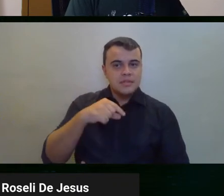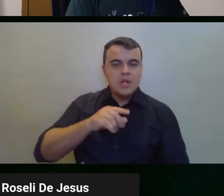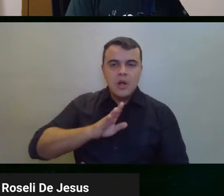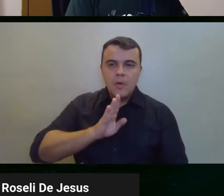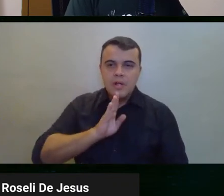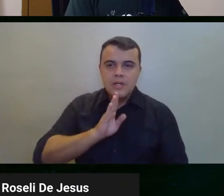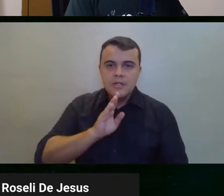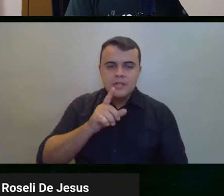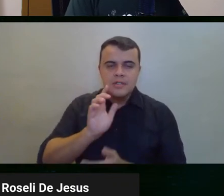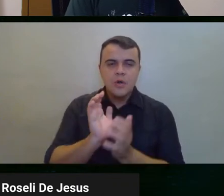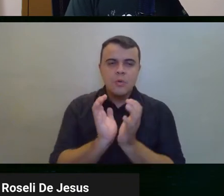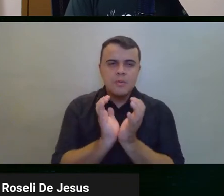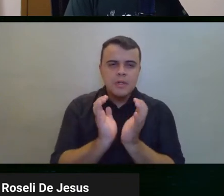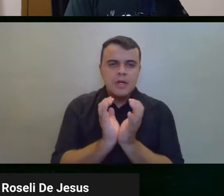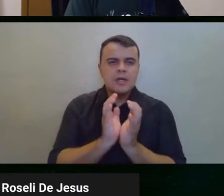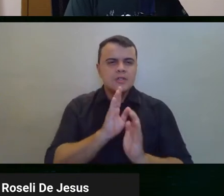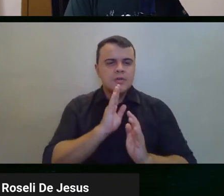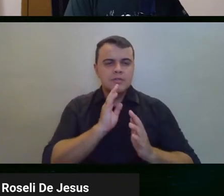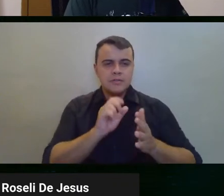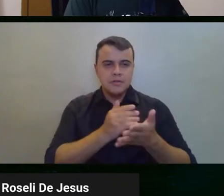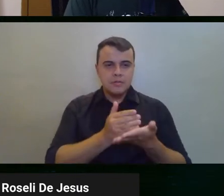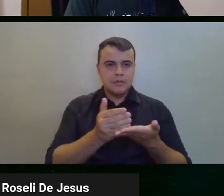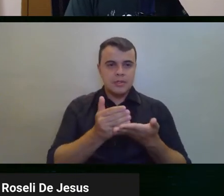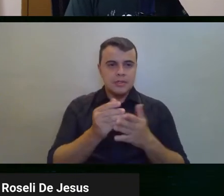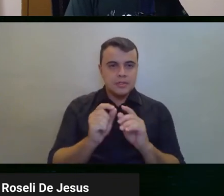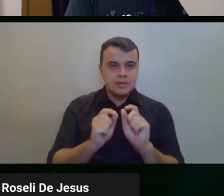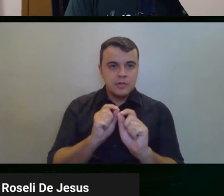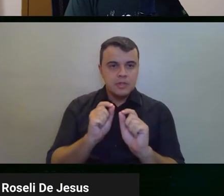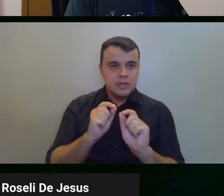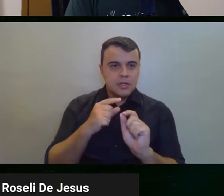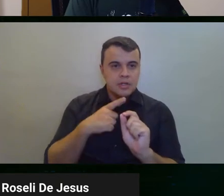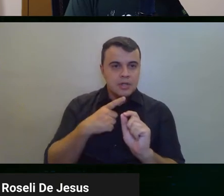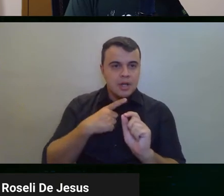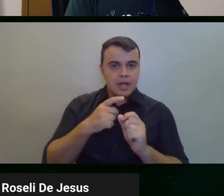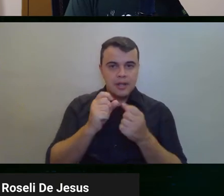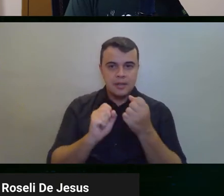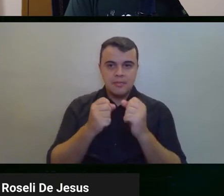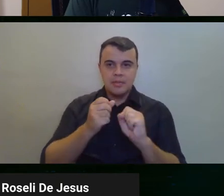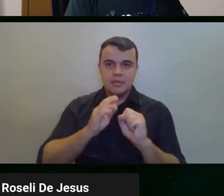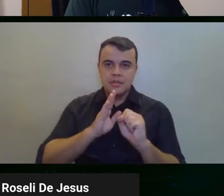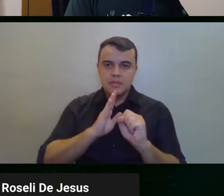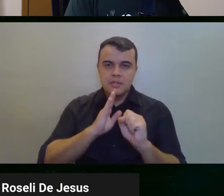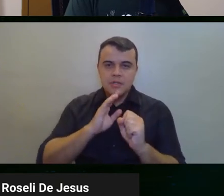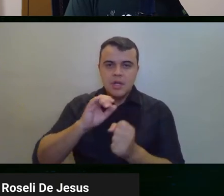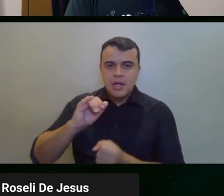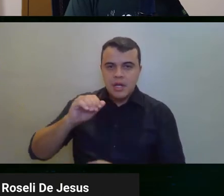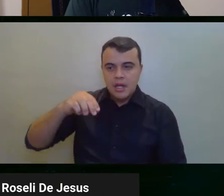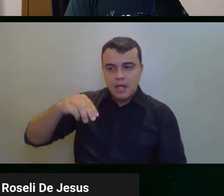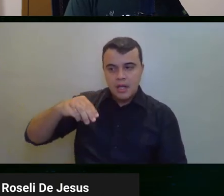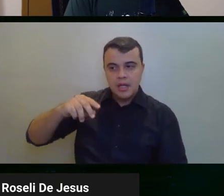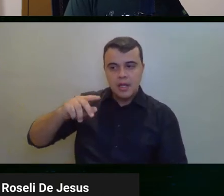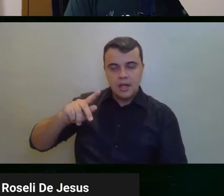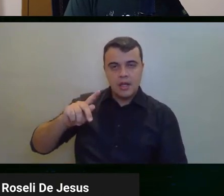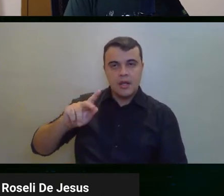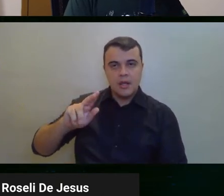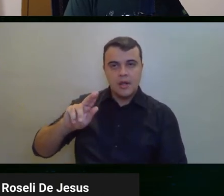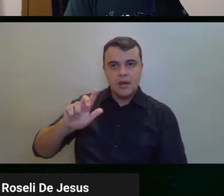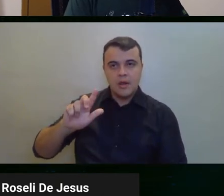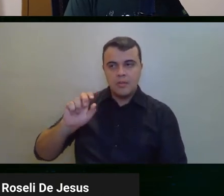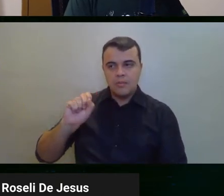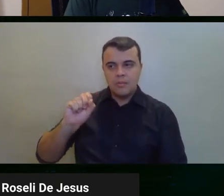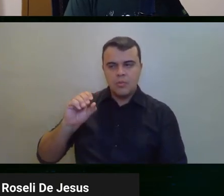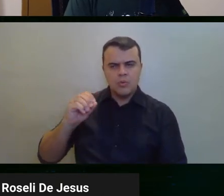a minha comunidade que a gente começa a conhecer a empresa e olha a impulso ela tem muitas oportunidades ela tem